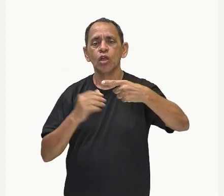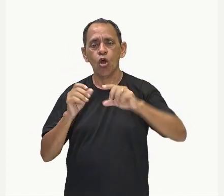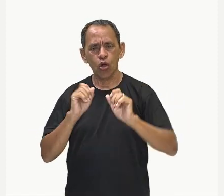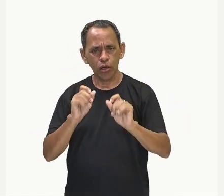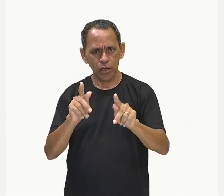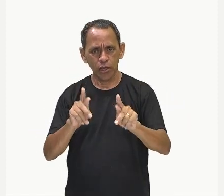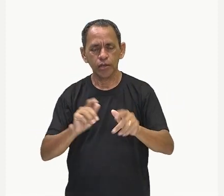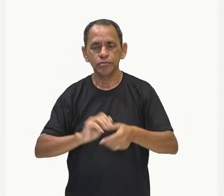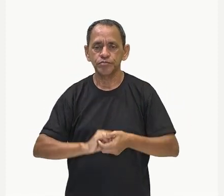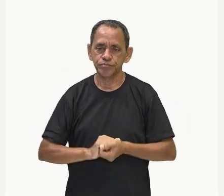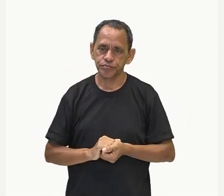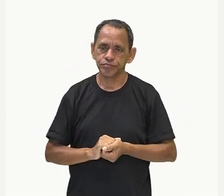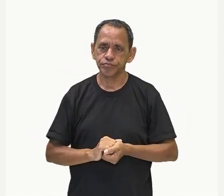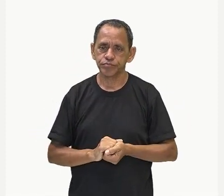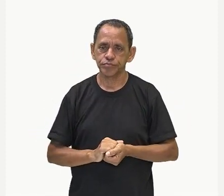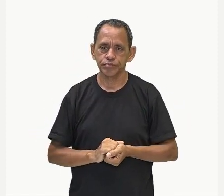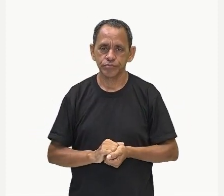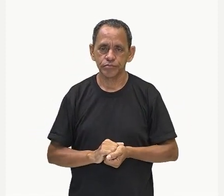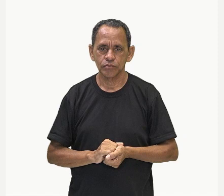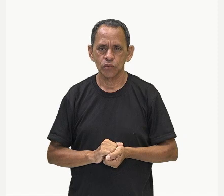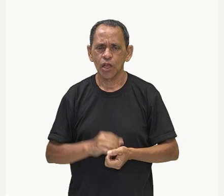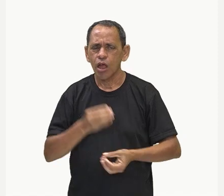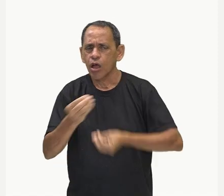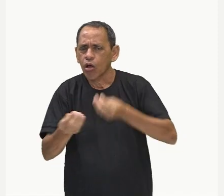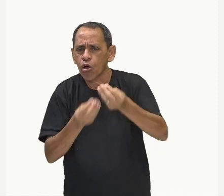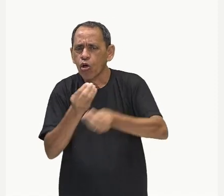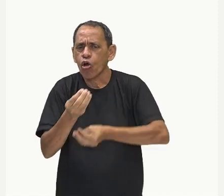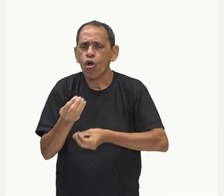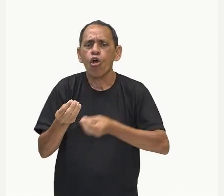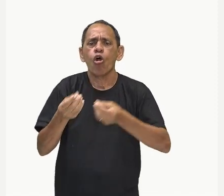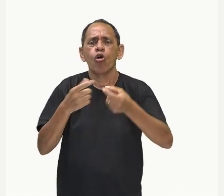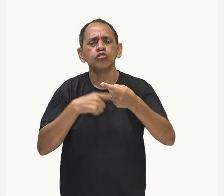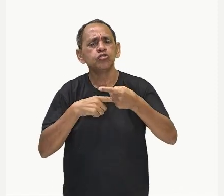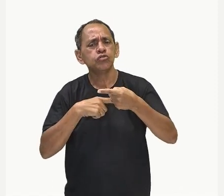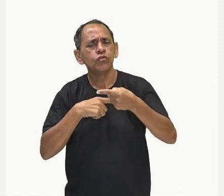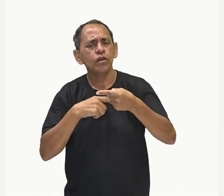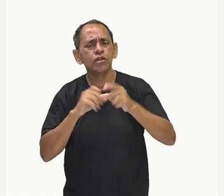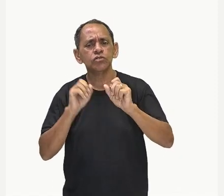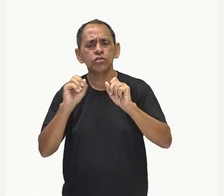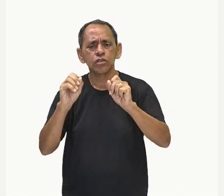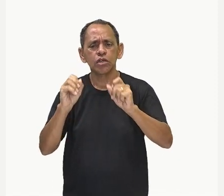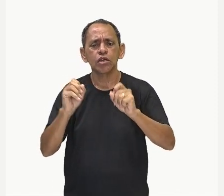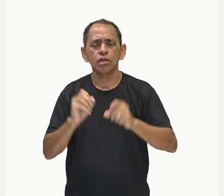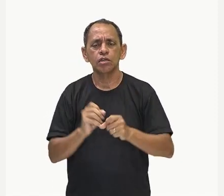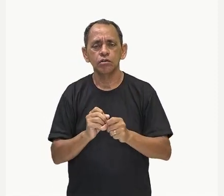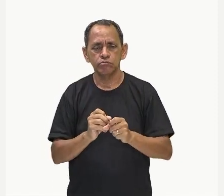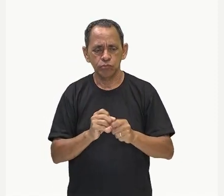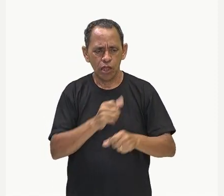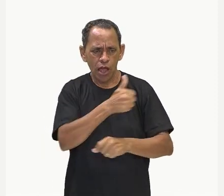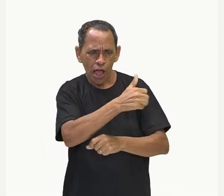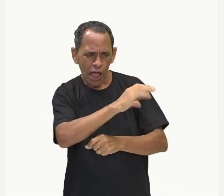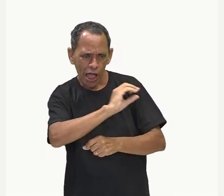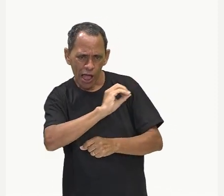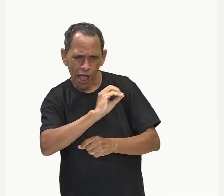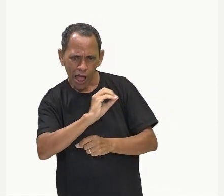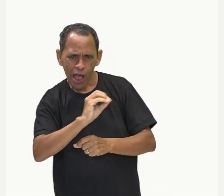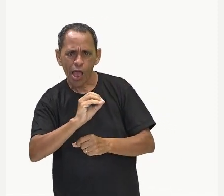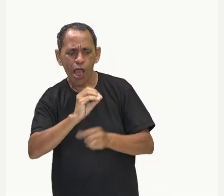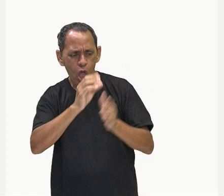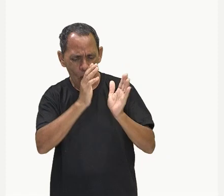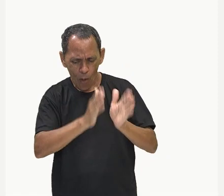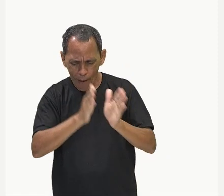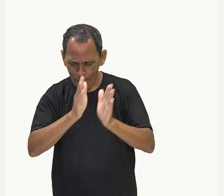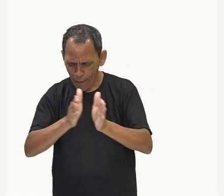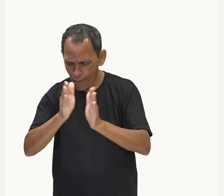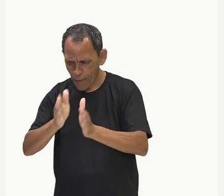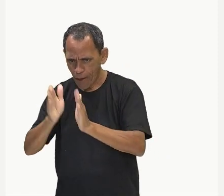centésimos. É como se nós tivéssemos, né, de 100 partes. De 100